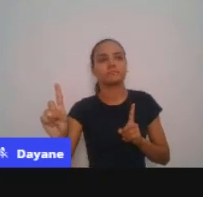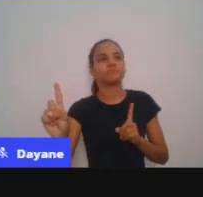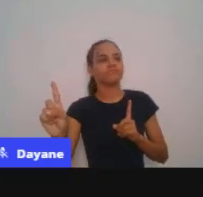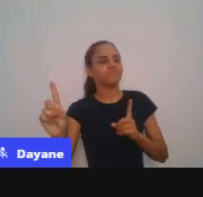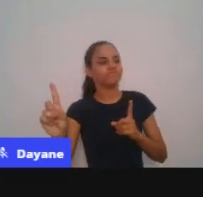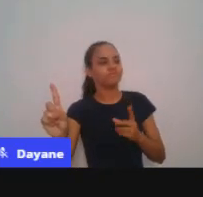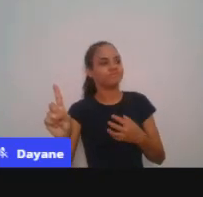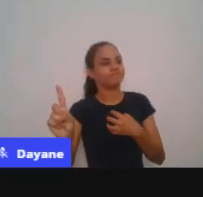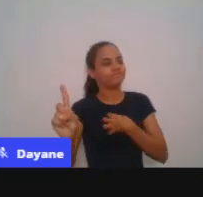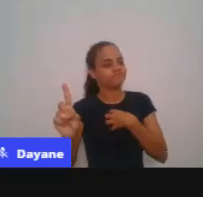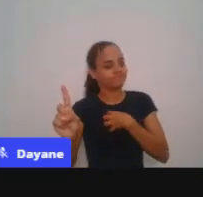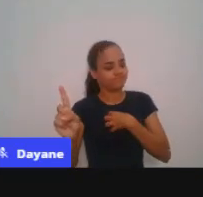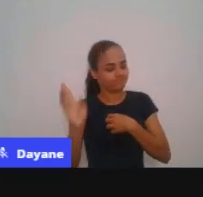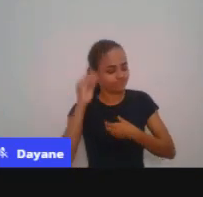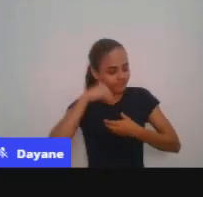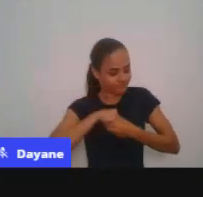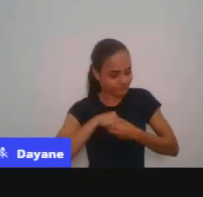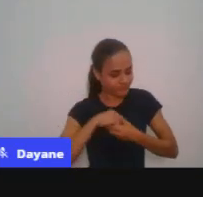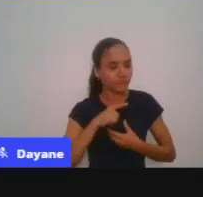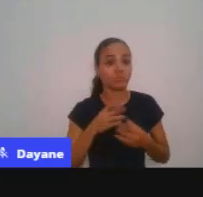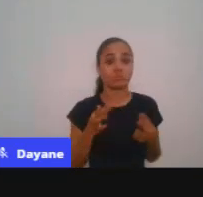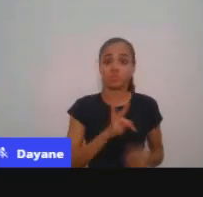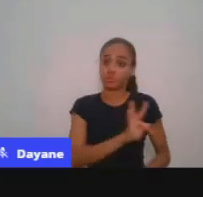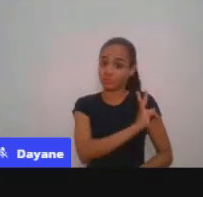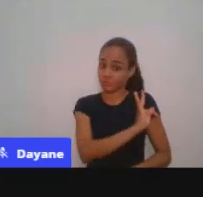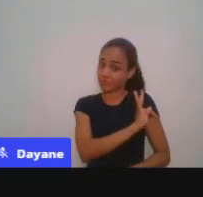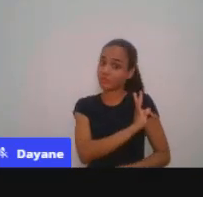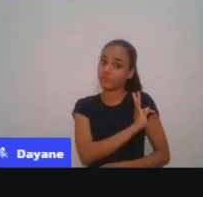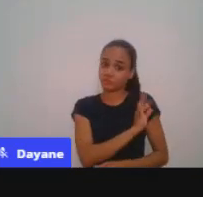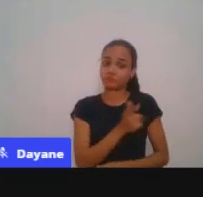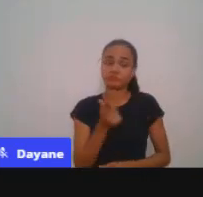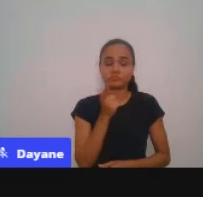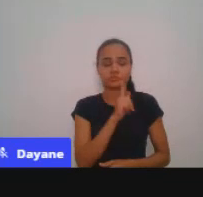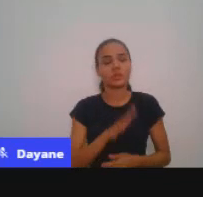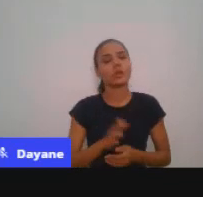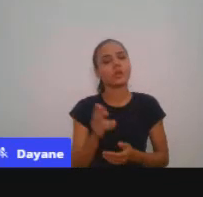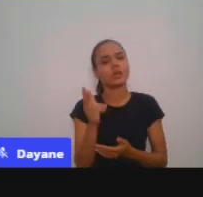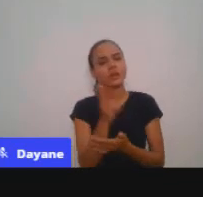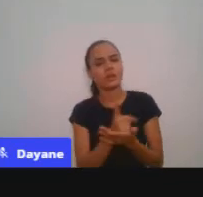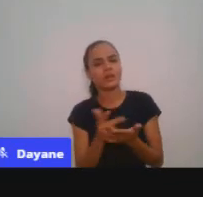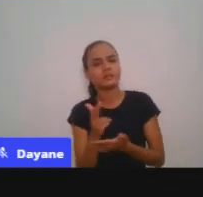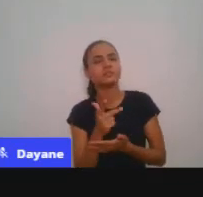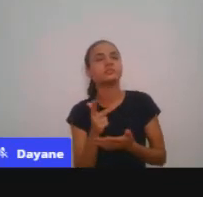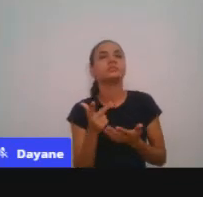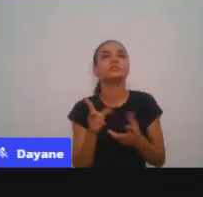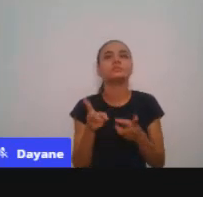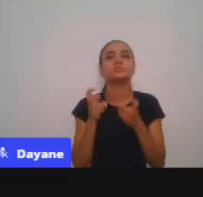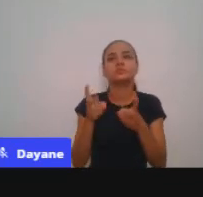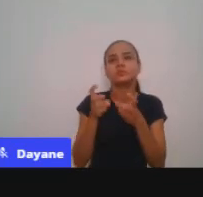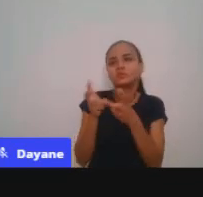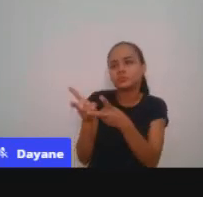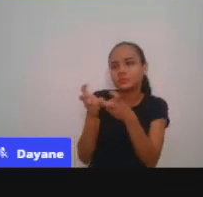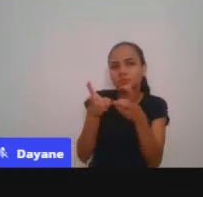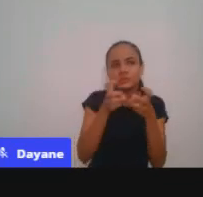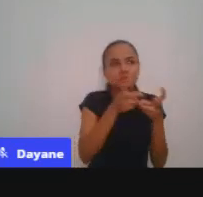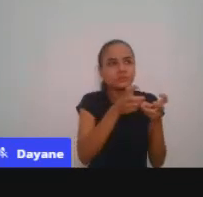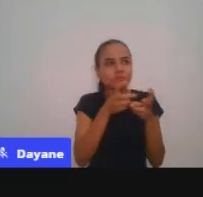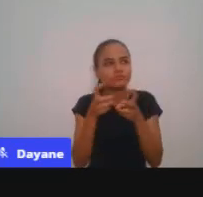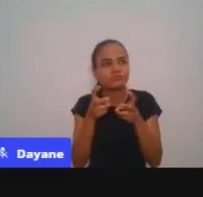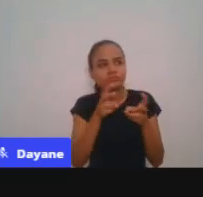arte de perceber segundo as intenções. A arte de se controlar. A arte de